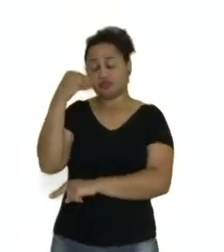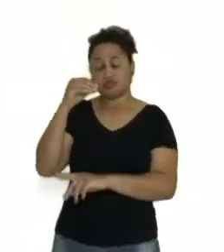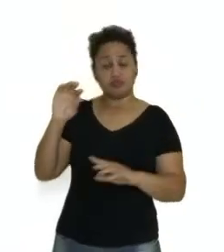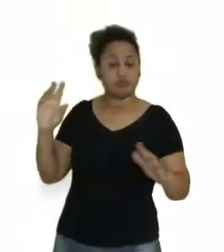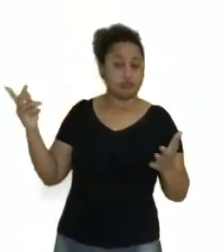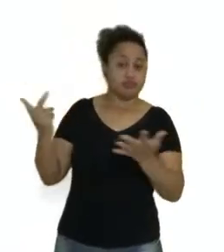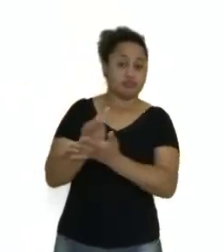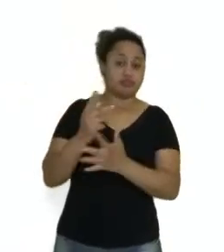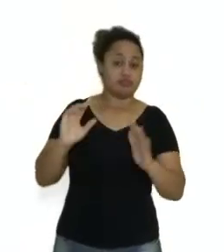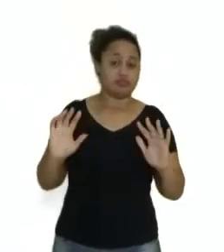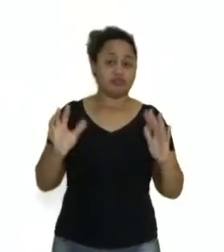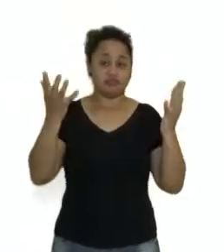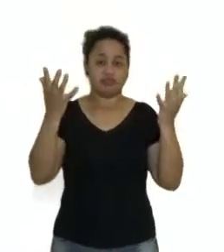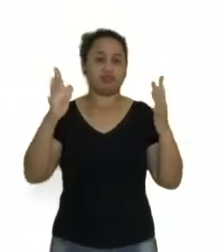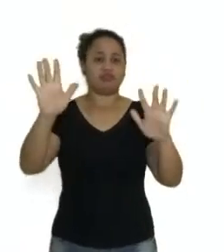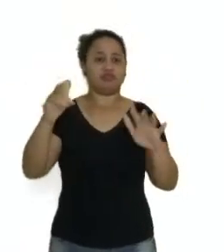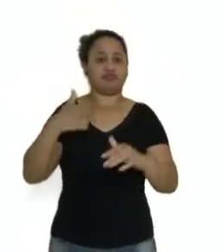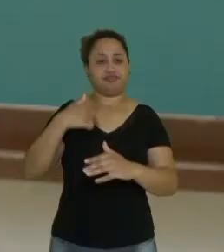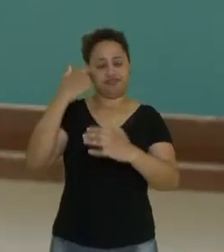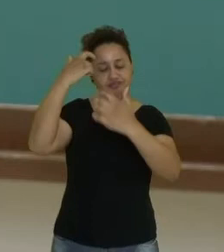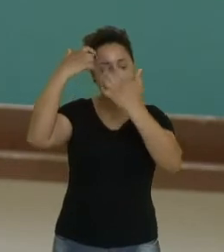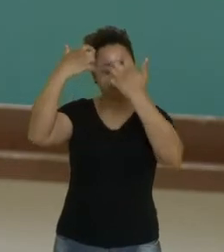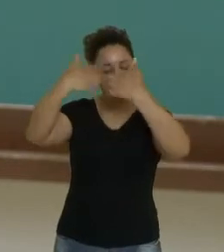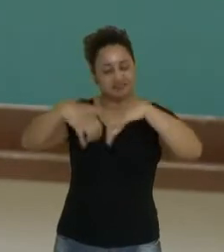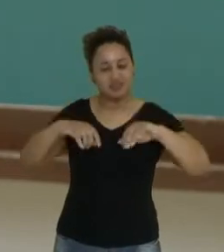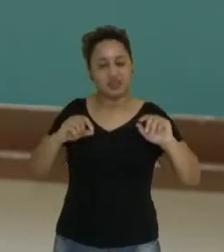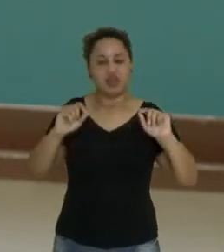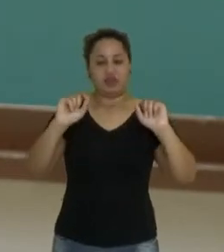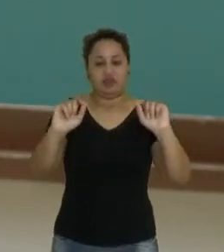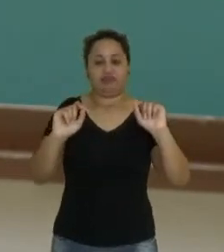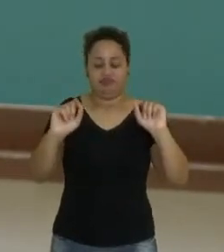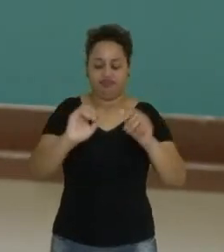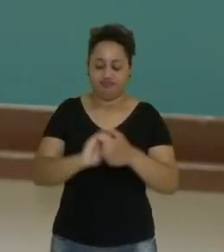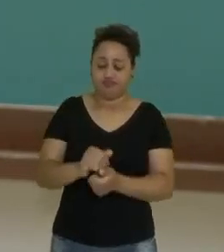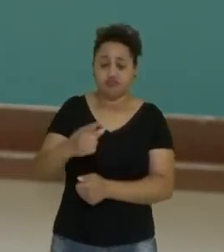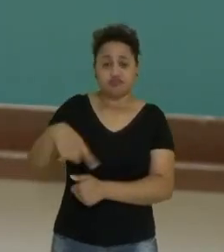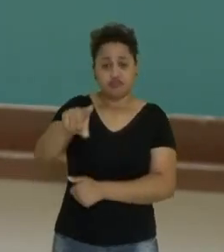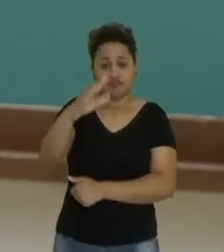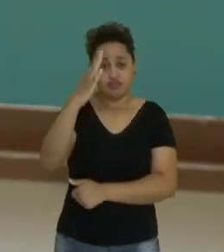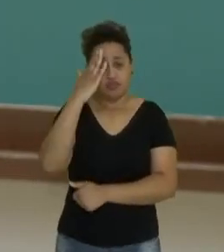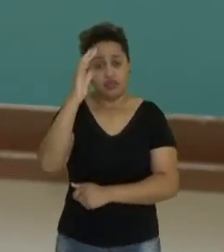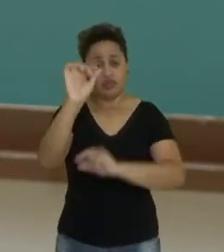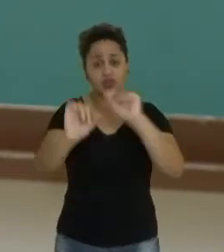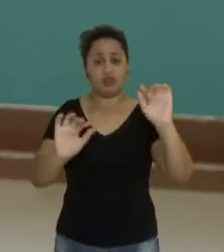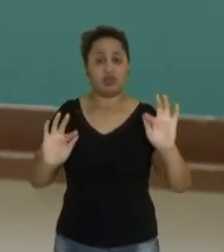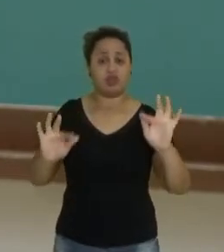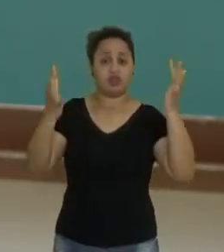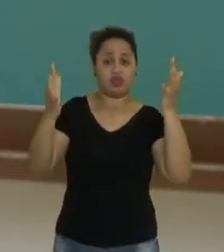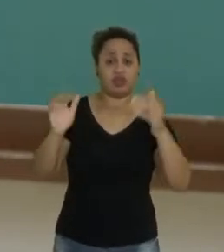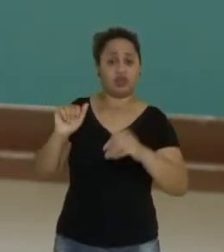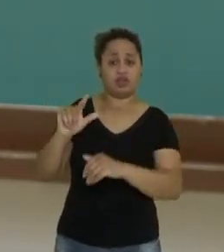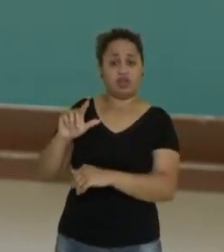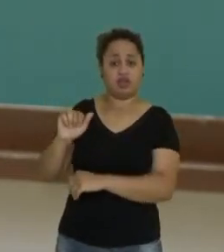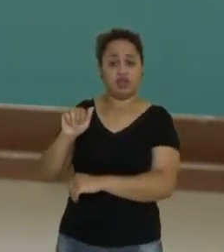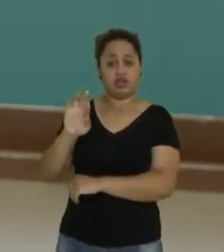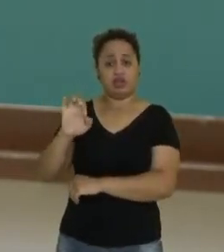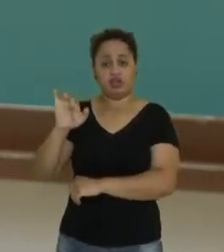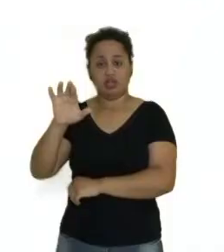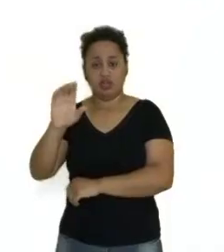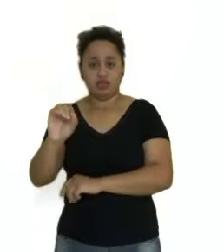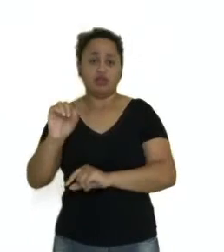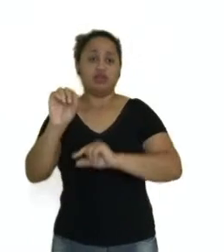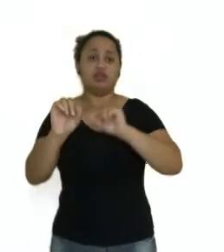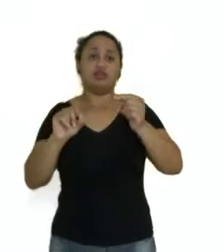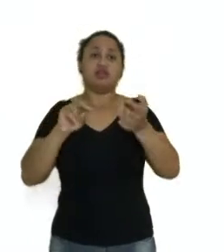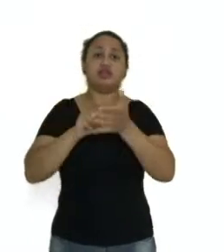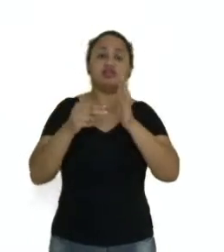aleatórios. Vamos pensar um pouquinho aqui juntos. Você sabe o que é um fenômeno aleatório? E o que